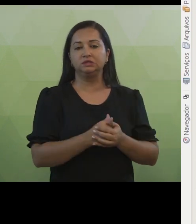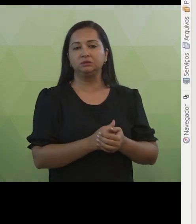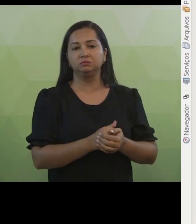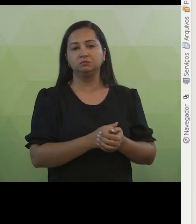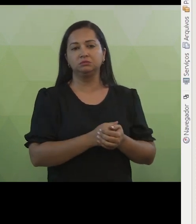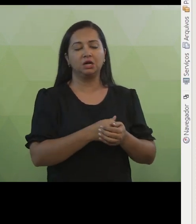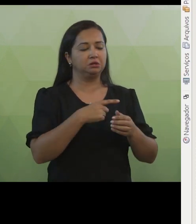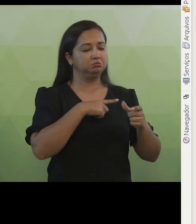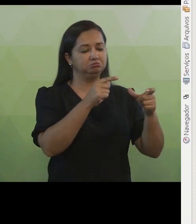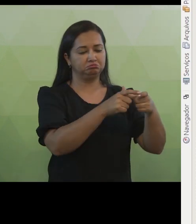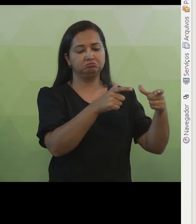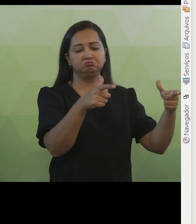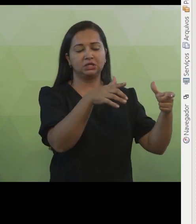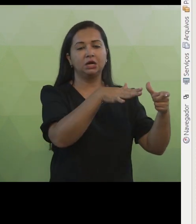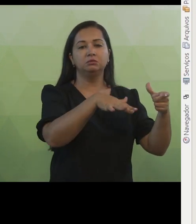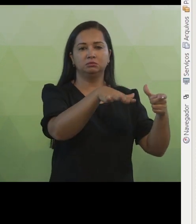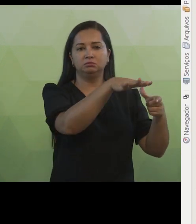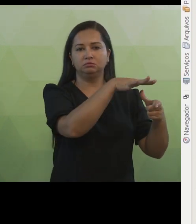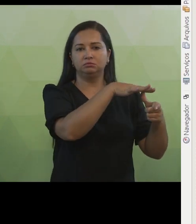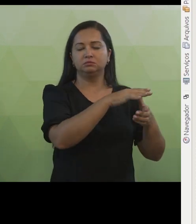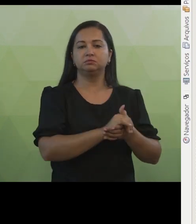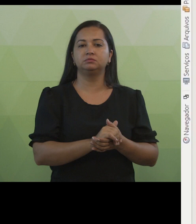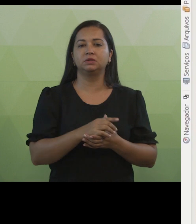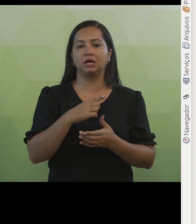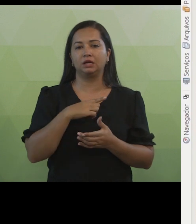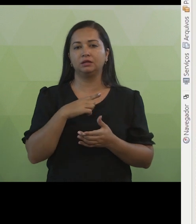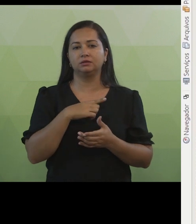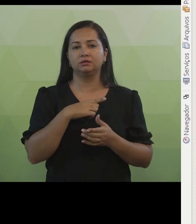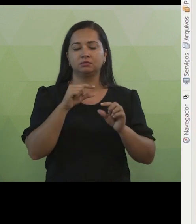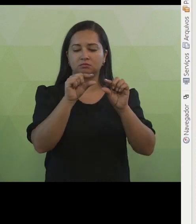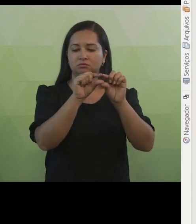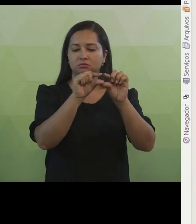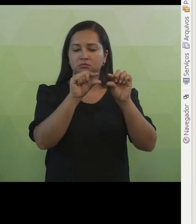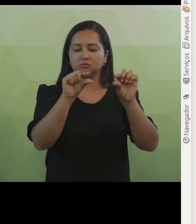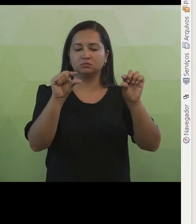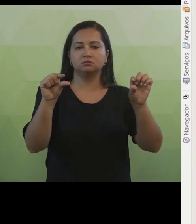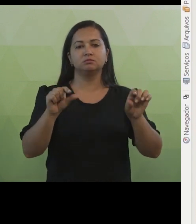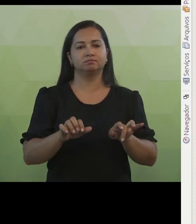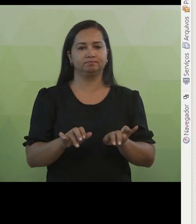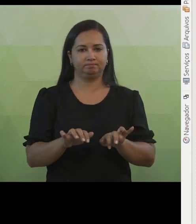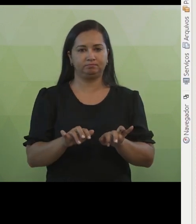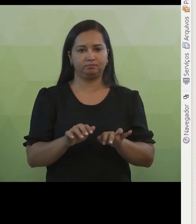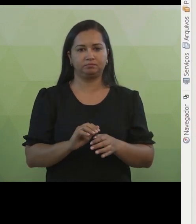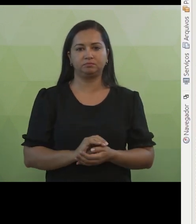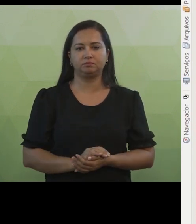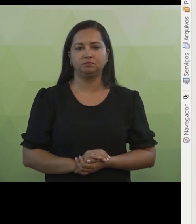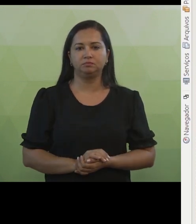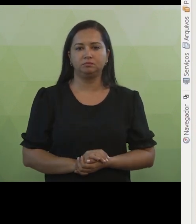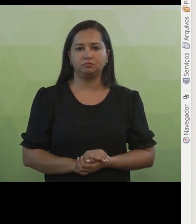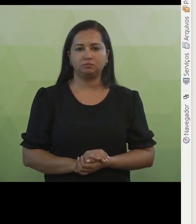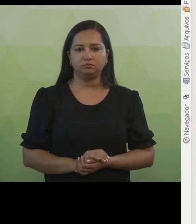objeto. Nome do objeto, ponto atributo, faço atribuição.